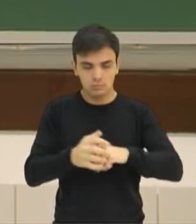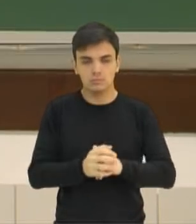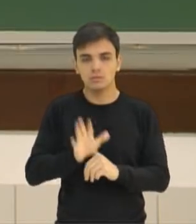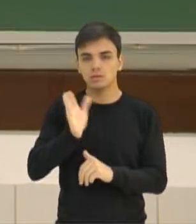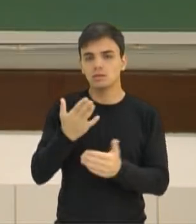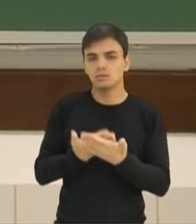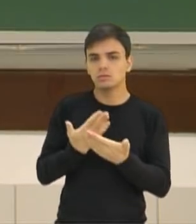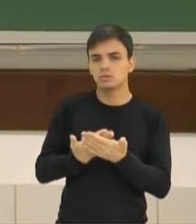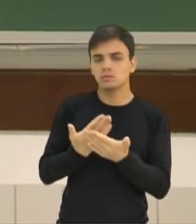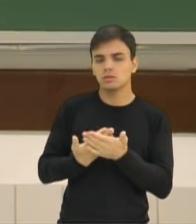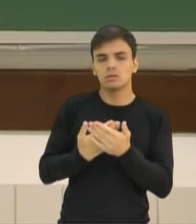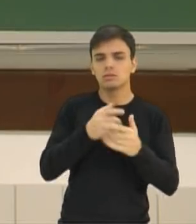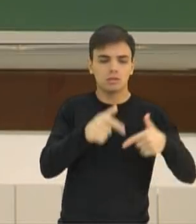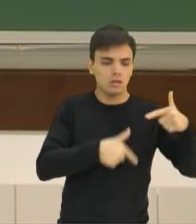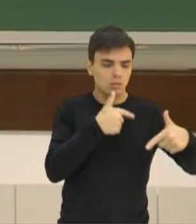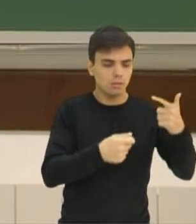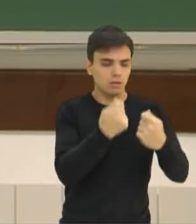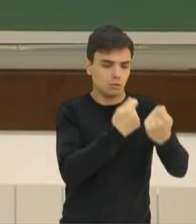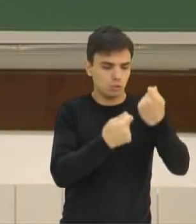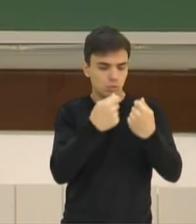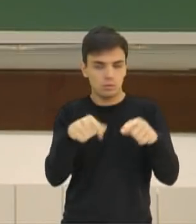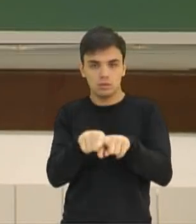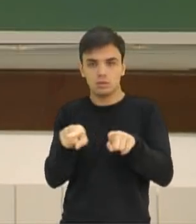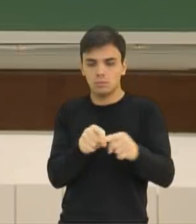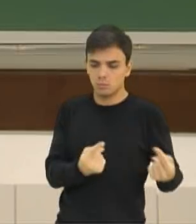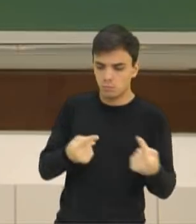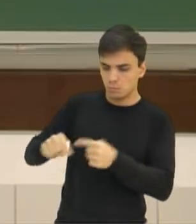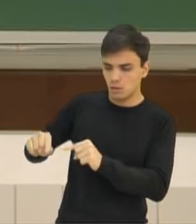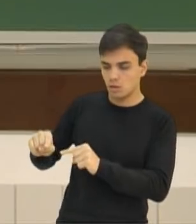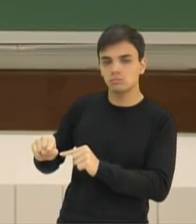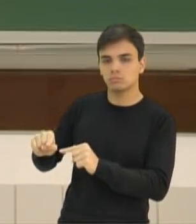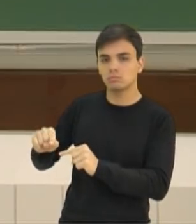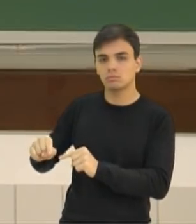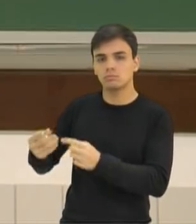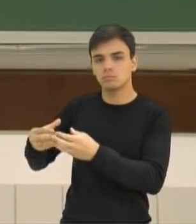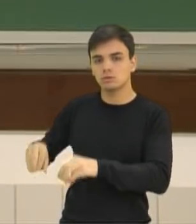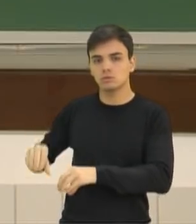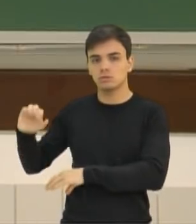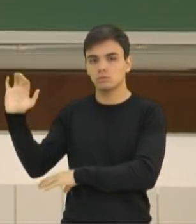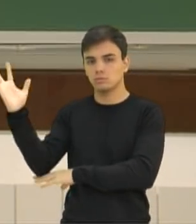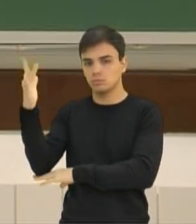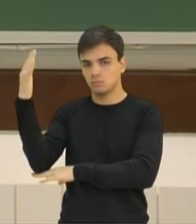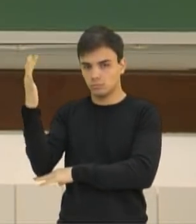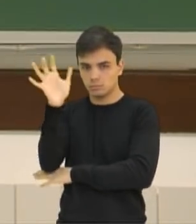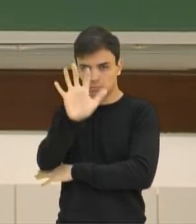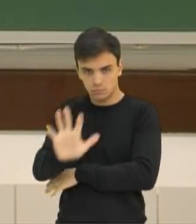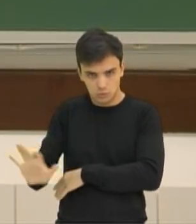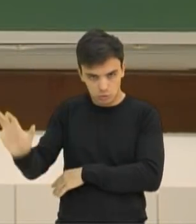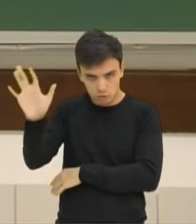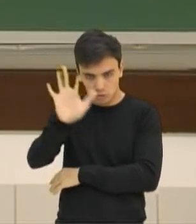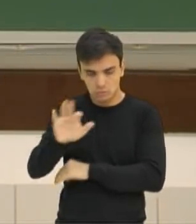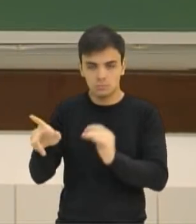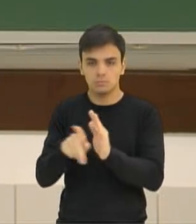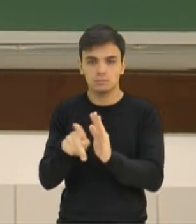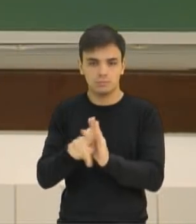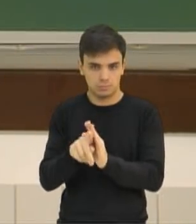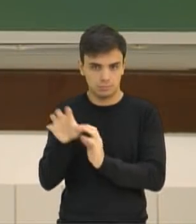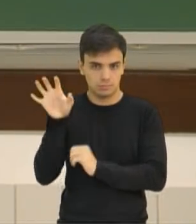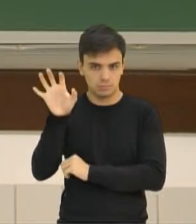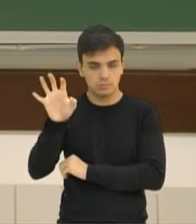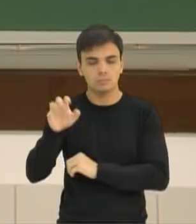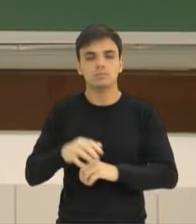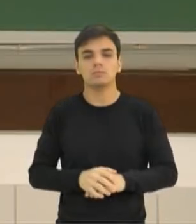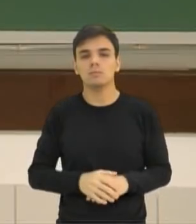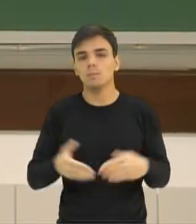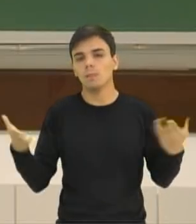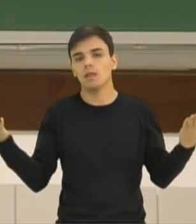atividades econômicas, estudamos os impactos ambientais das atividades econômicas, humanas em geral, na região. Agora